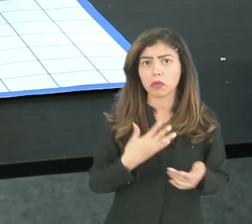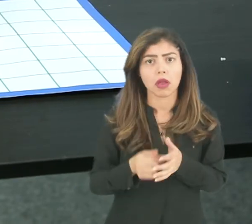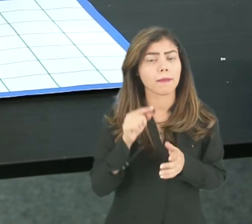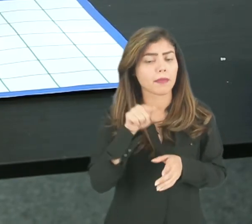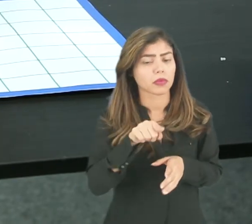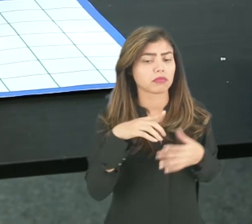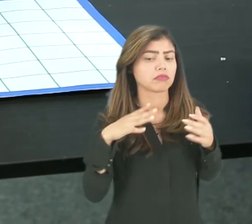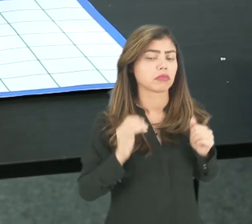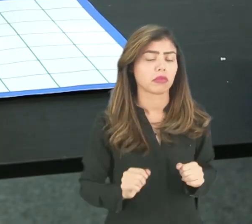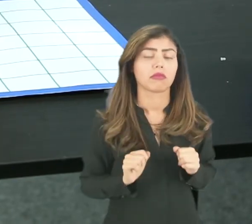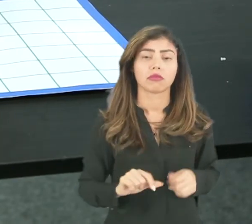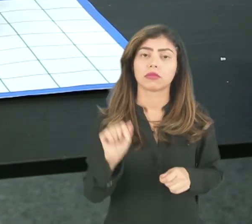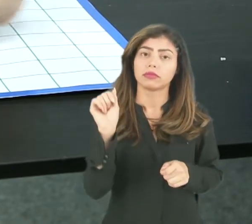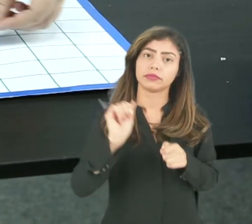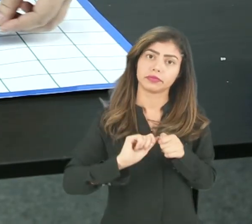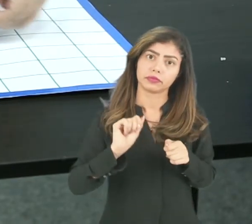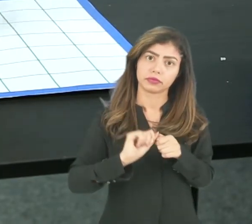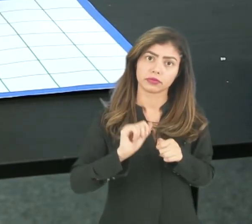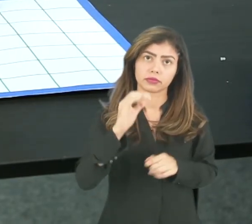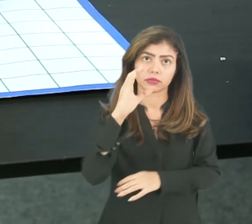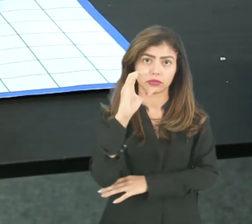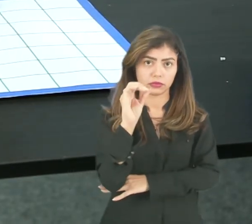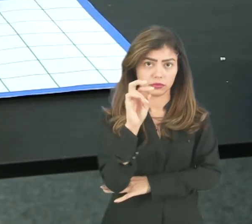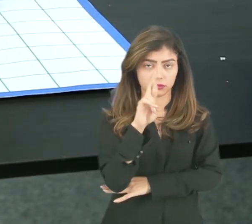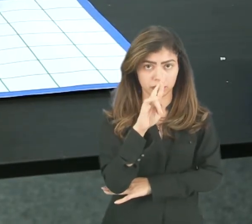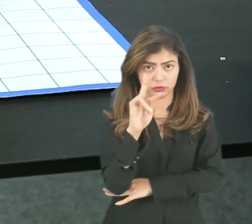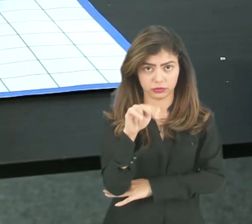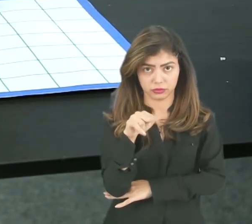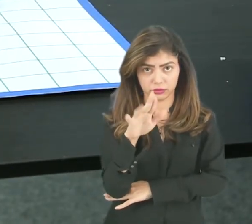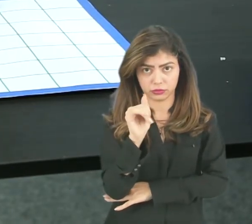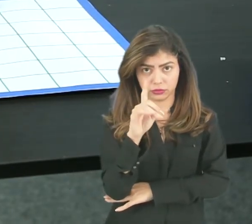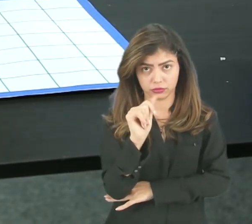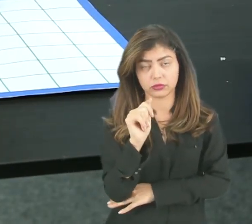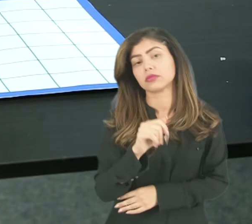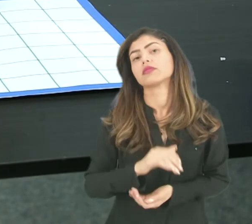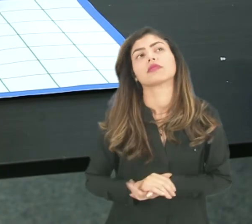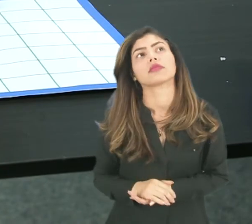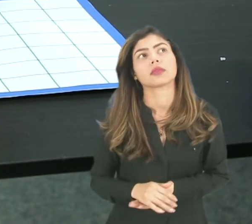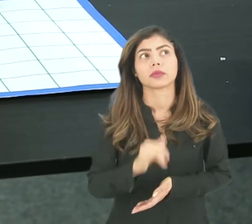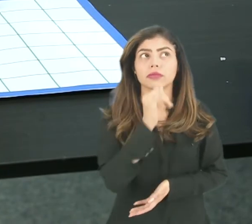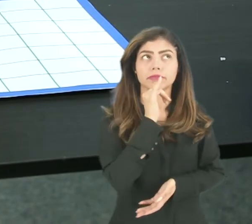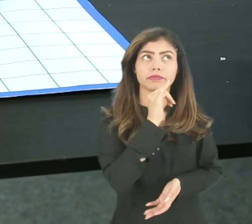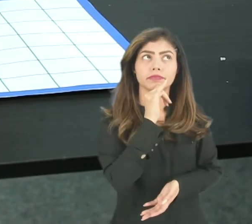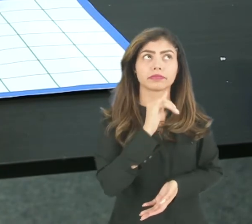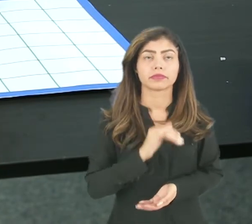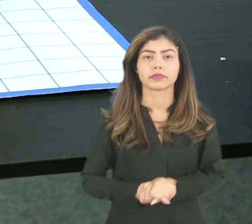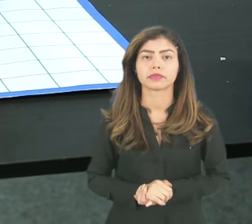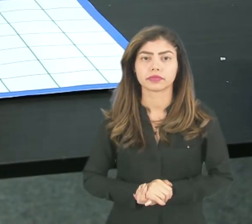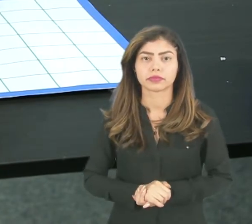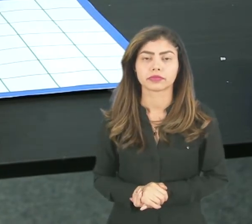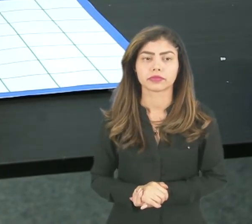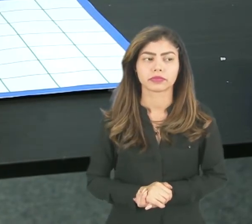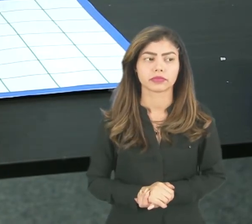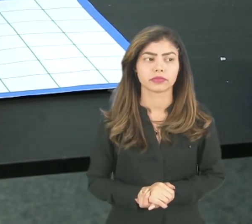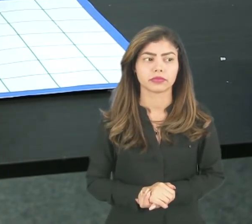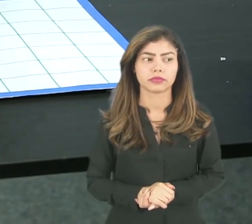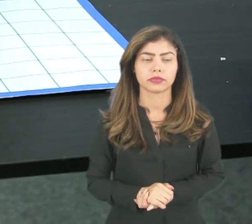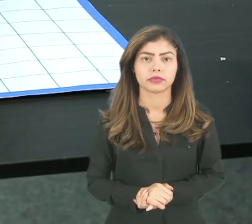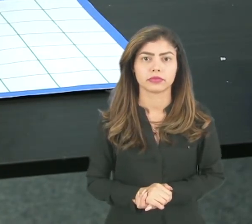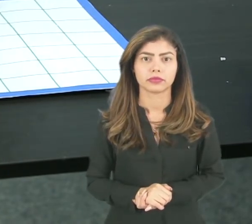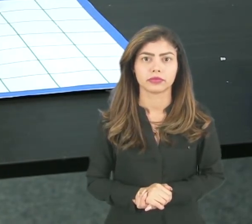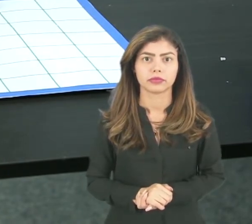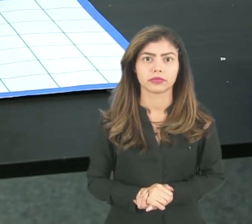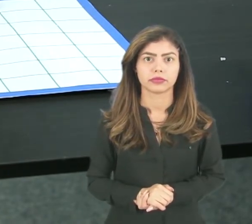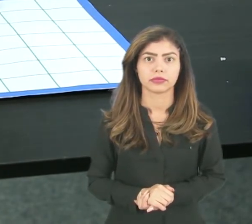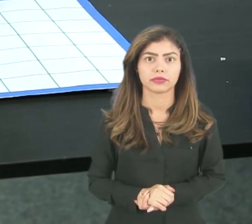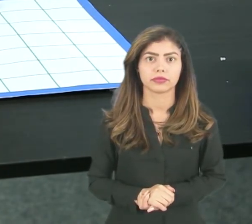nós podemos fazer coordenadas, certo? Por exemplo, eu tenho aqui